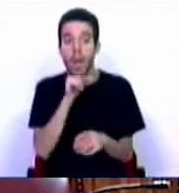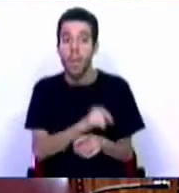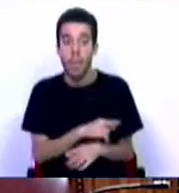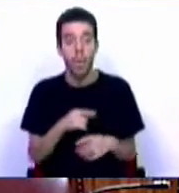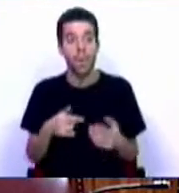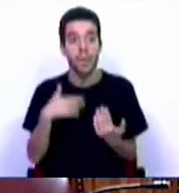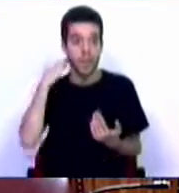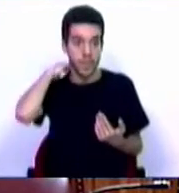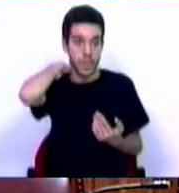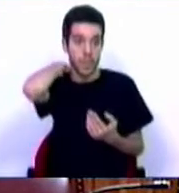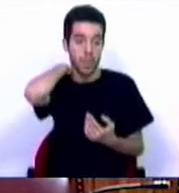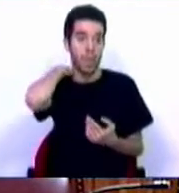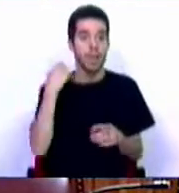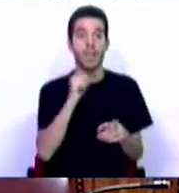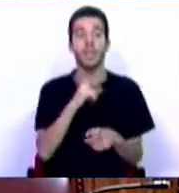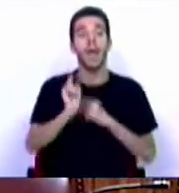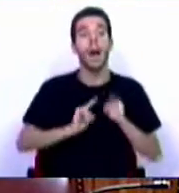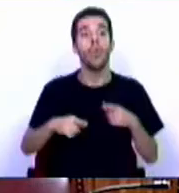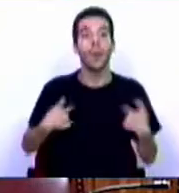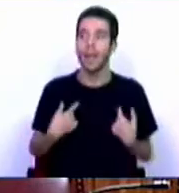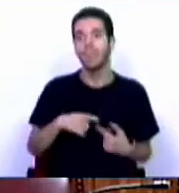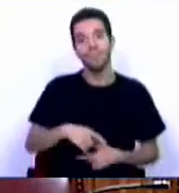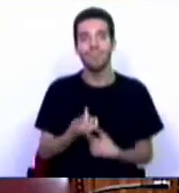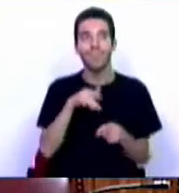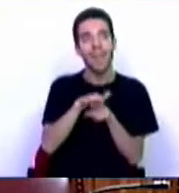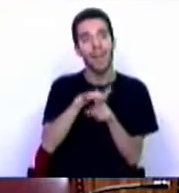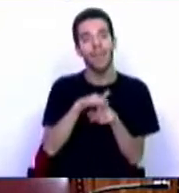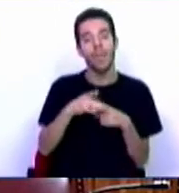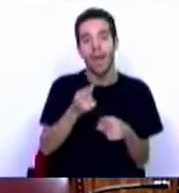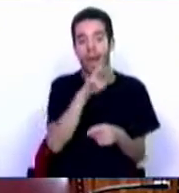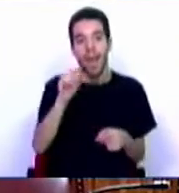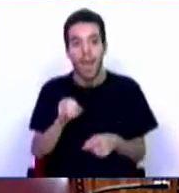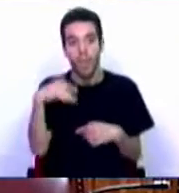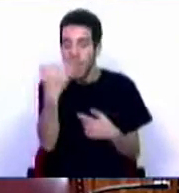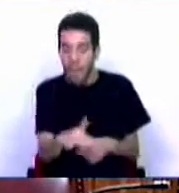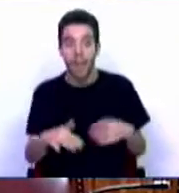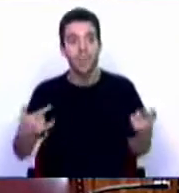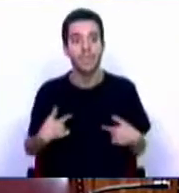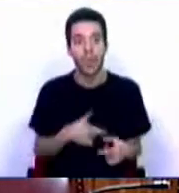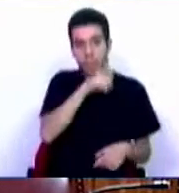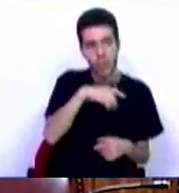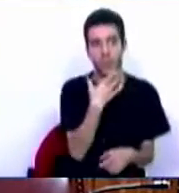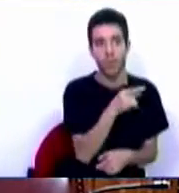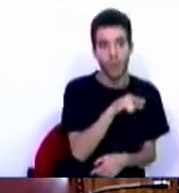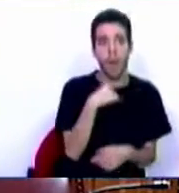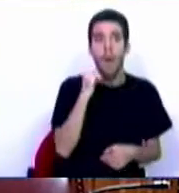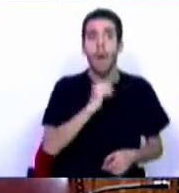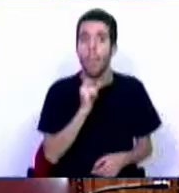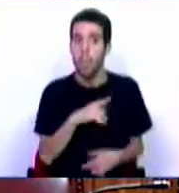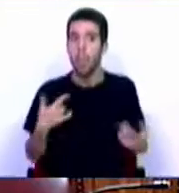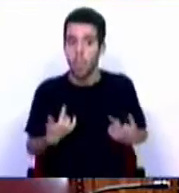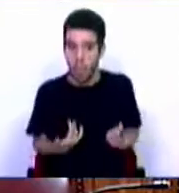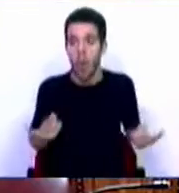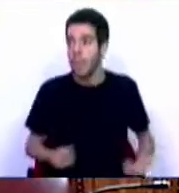e induzir em erro. E aqui, Sr. Deputado Cancela Moura, eu percebo o ponto da estranheza do elemento da pessoa singular, mas de facto podemos encontrar